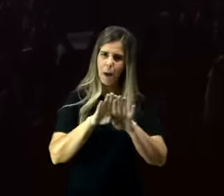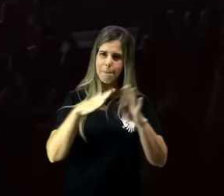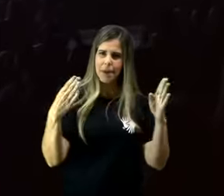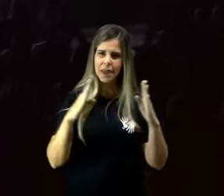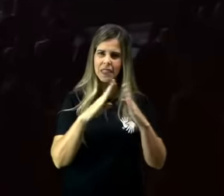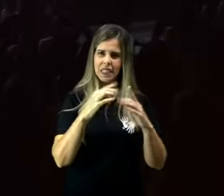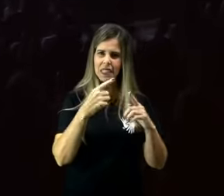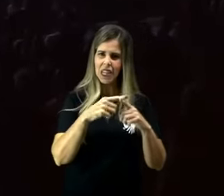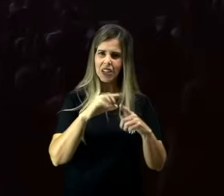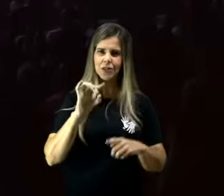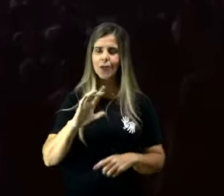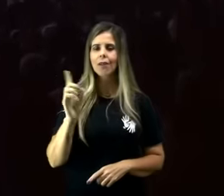volta.